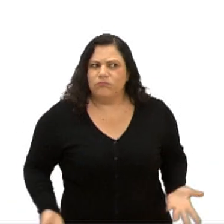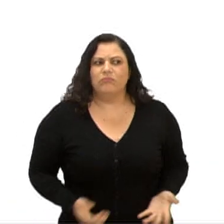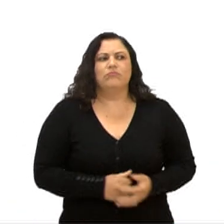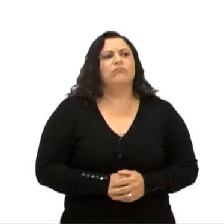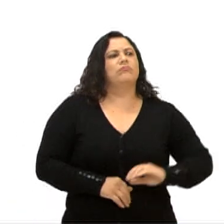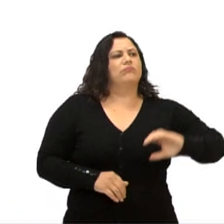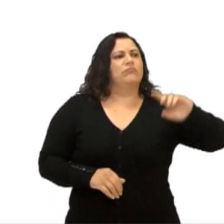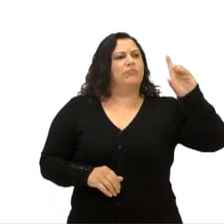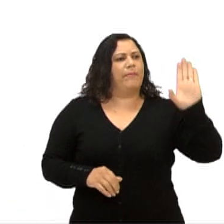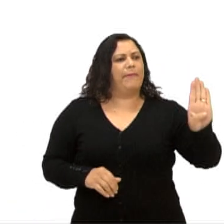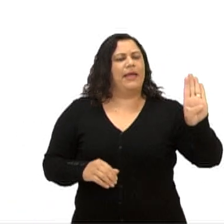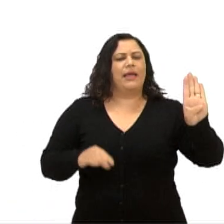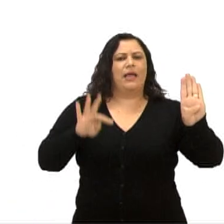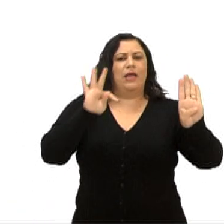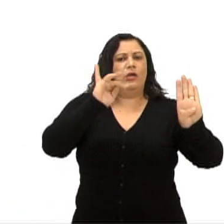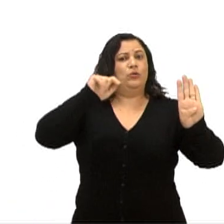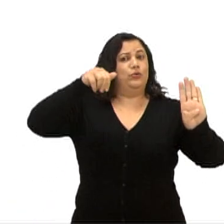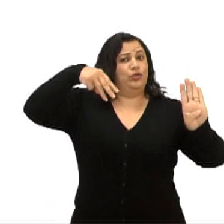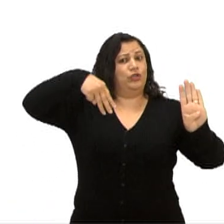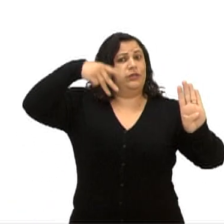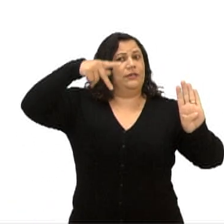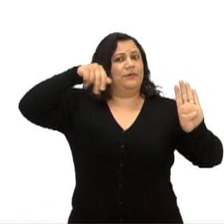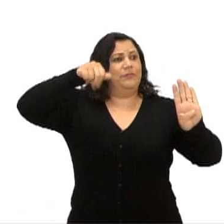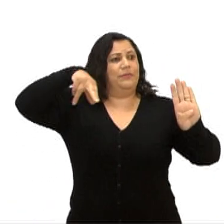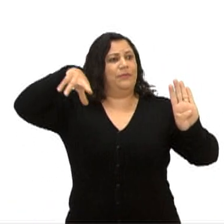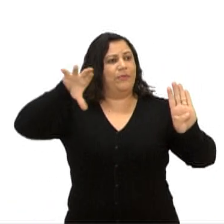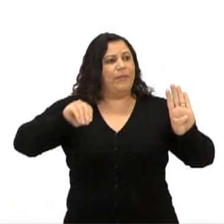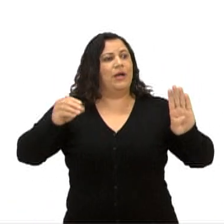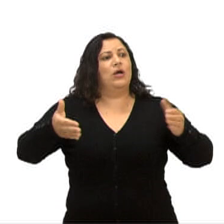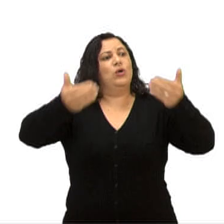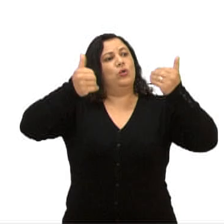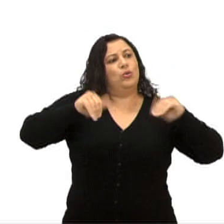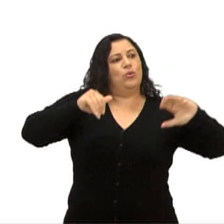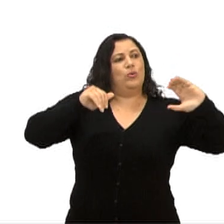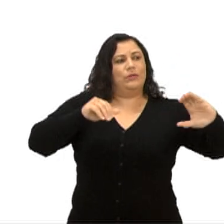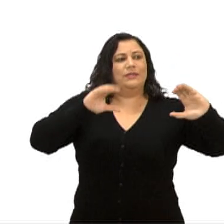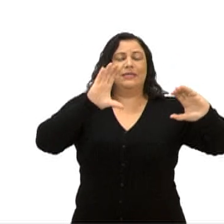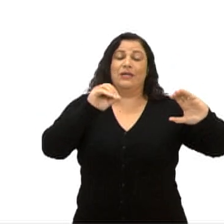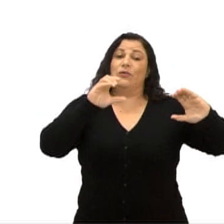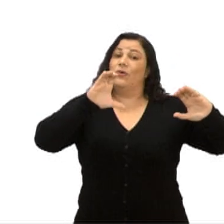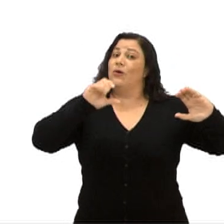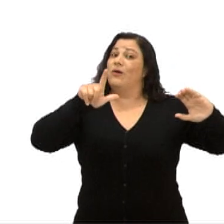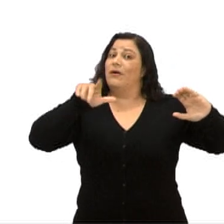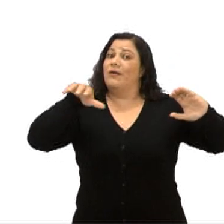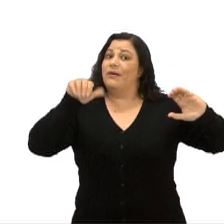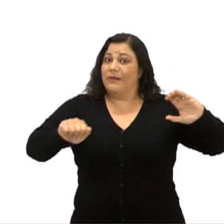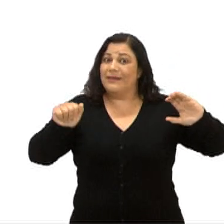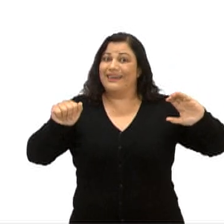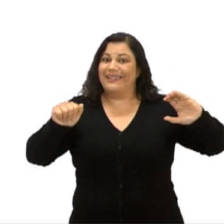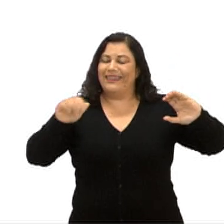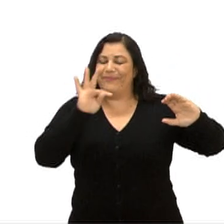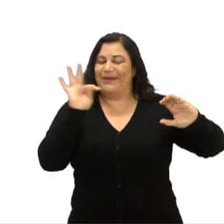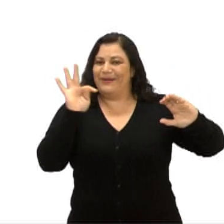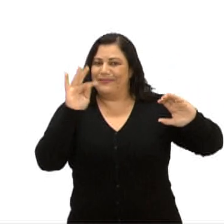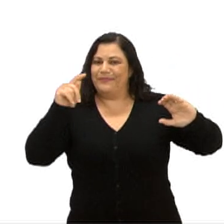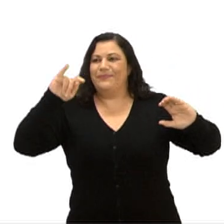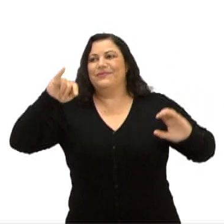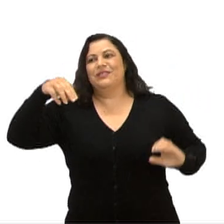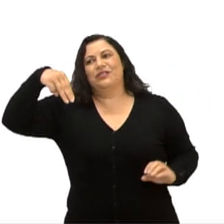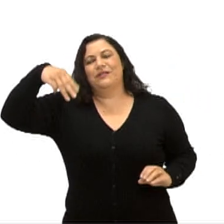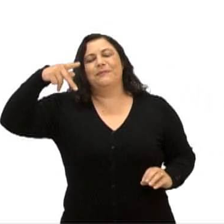do tímpano para a cóclea. Ou letra C, da cóclea para o tímpano. Essa tá mais difícil, tá difícil.